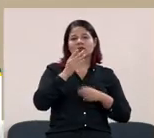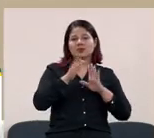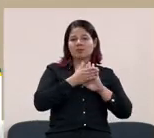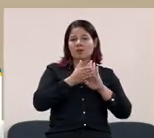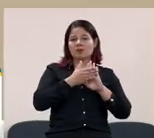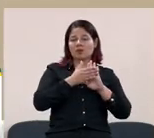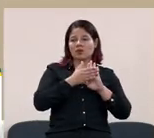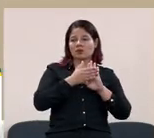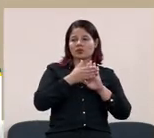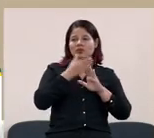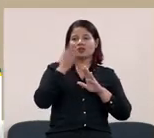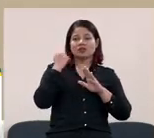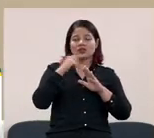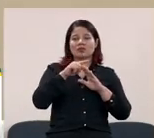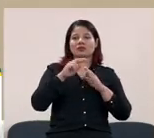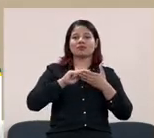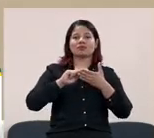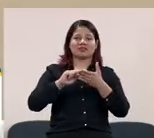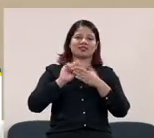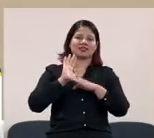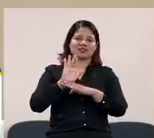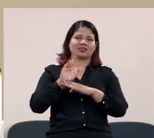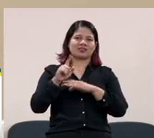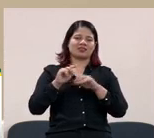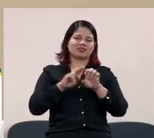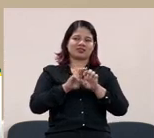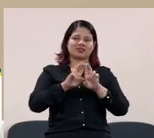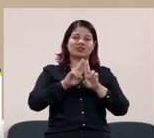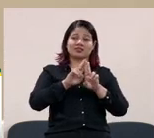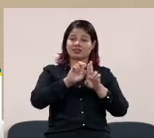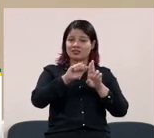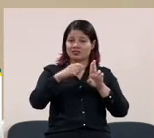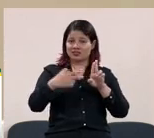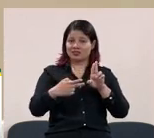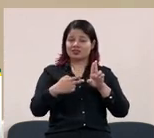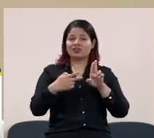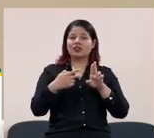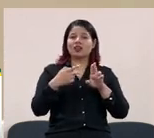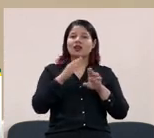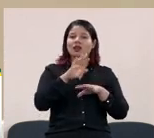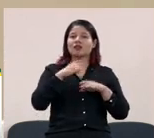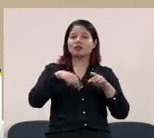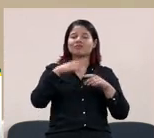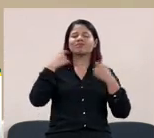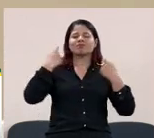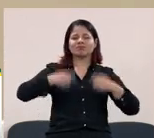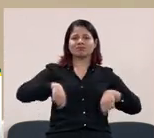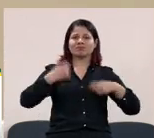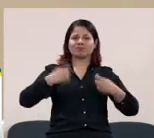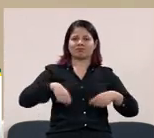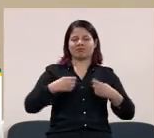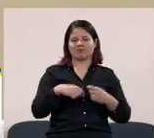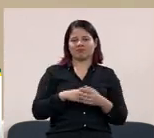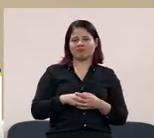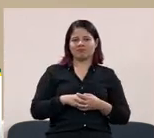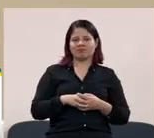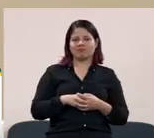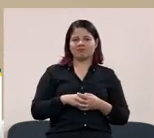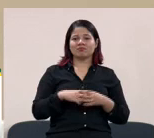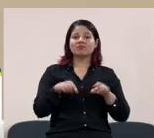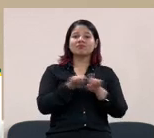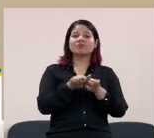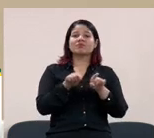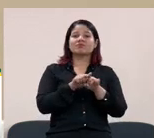casa, uma proposta extremamente pertinente e necessária, considerando que, hoje, nós temos uma situação de